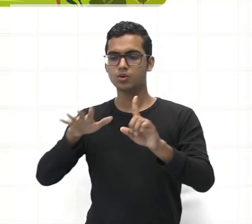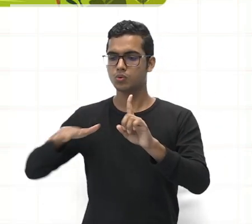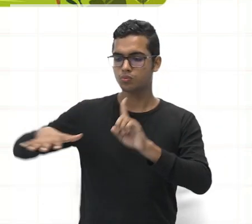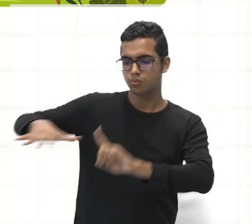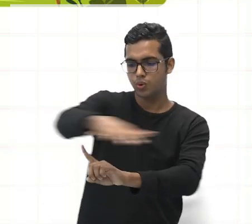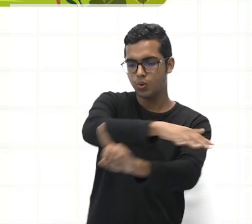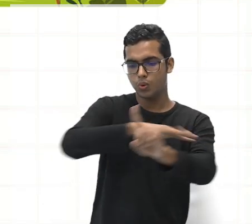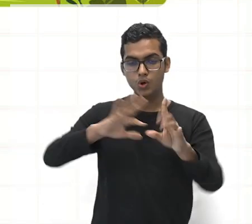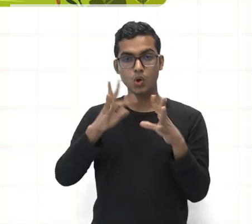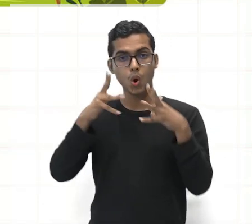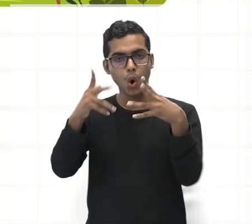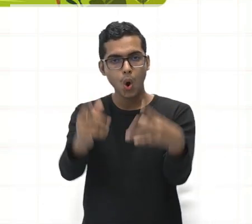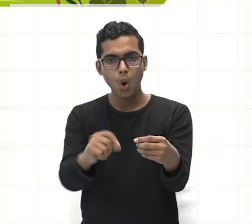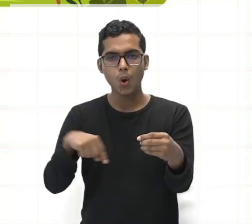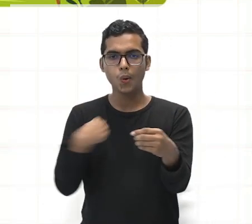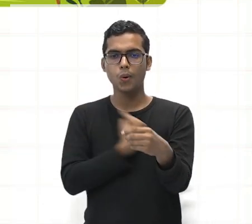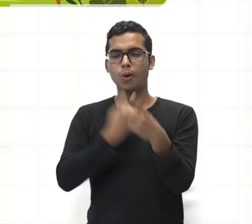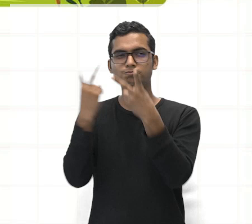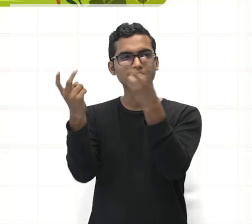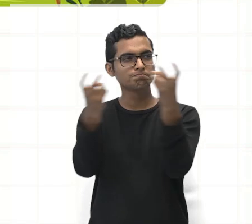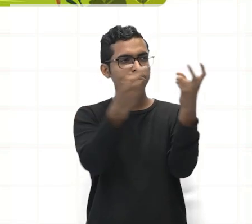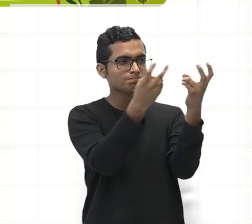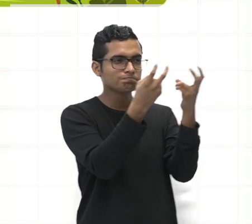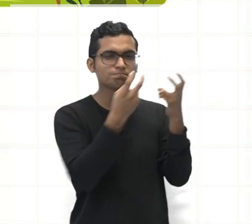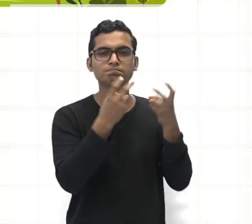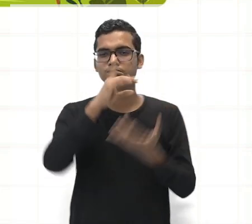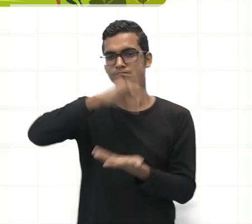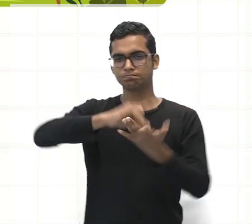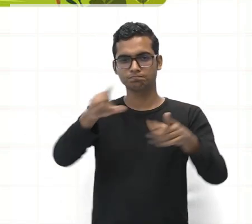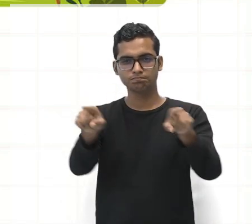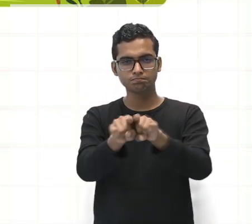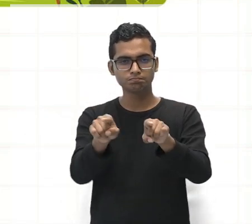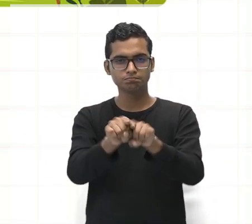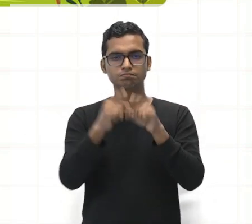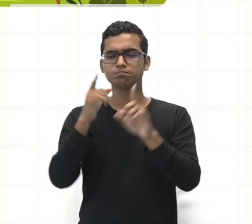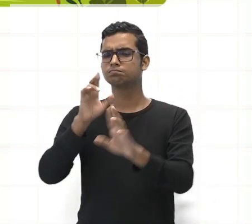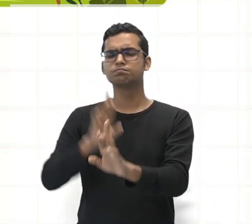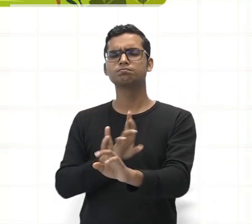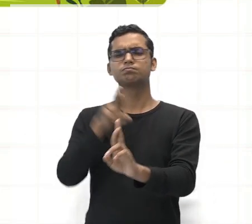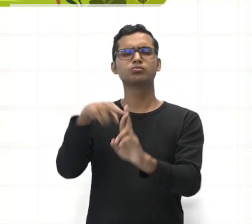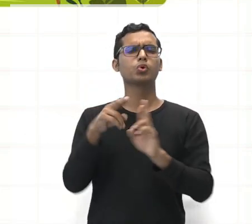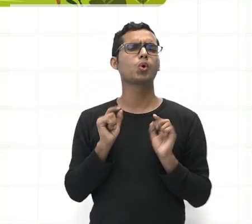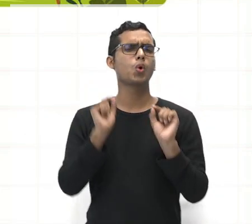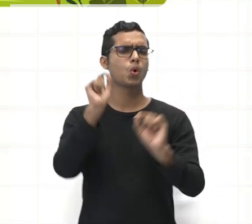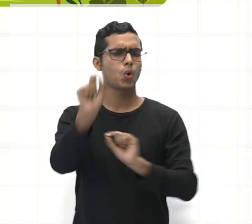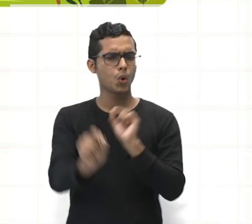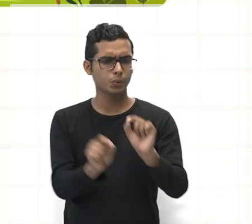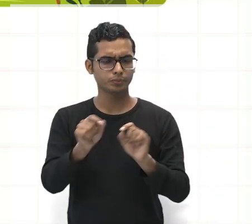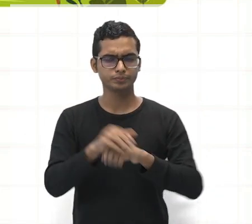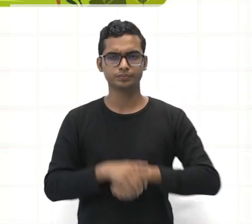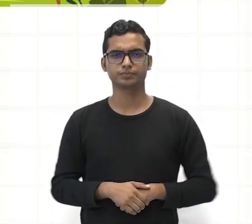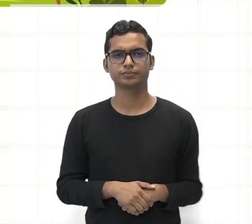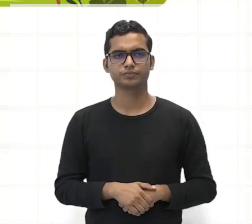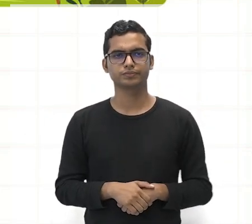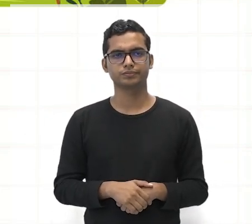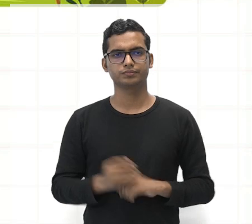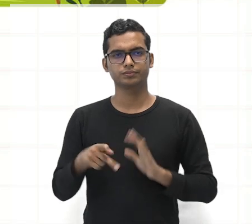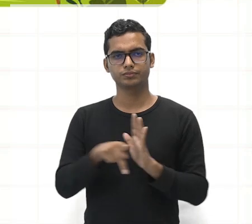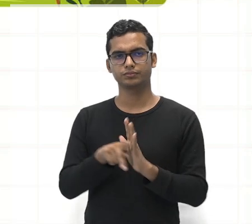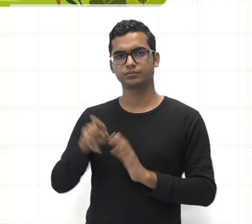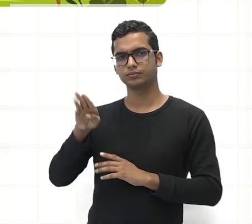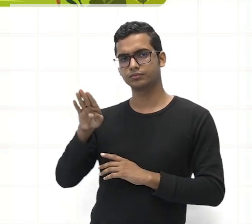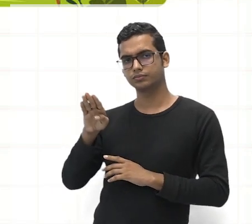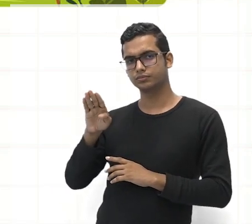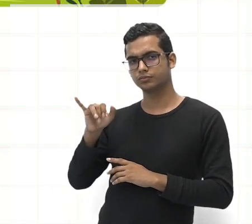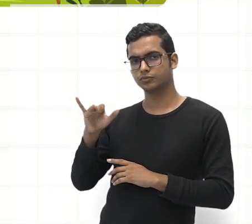que a gente vai conseguir englobar. E isso vão estar se referindo aos componentes